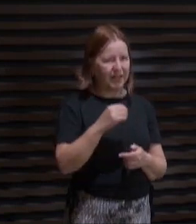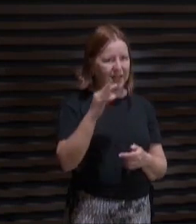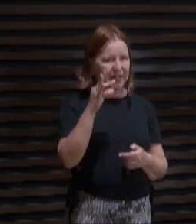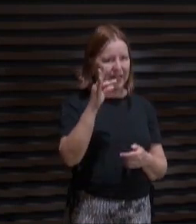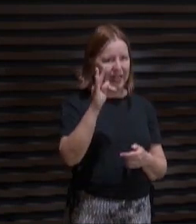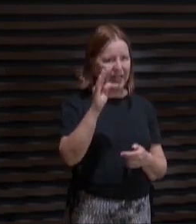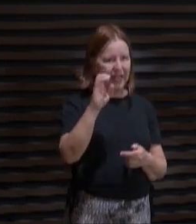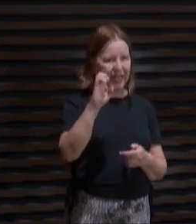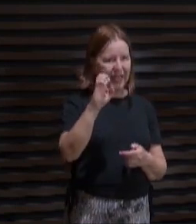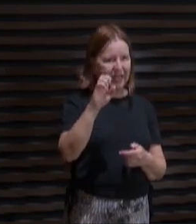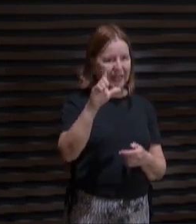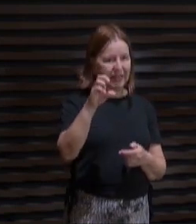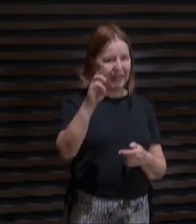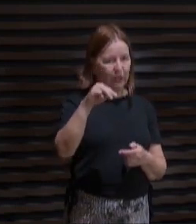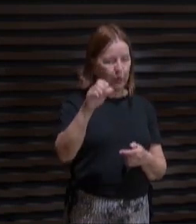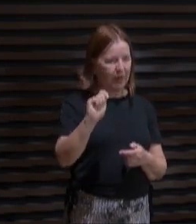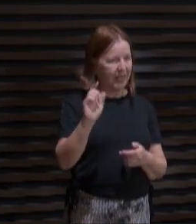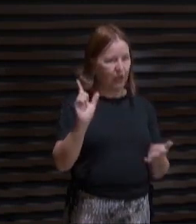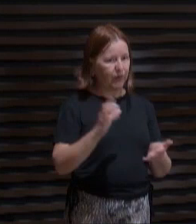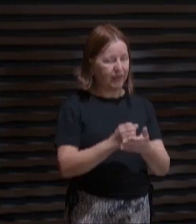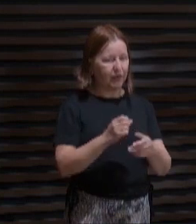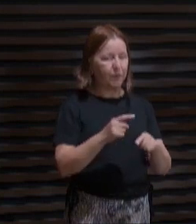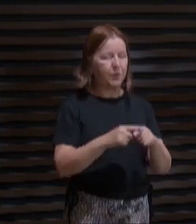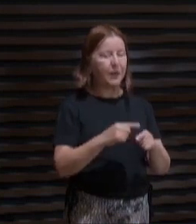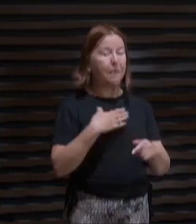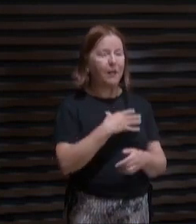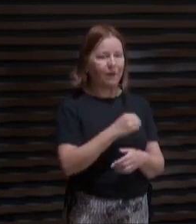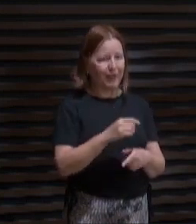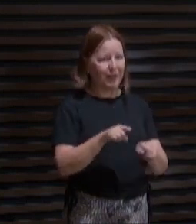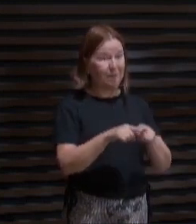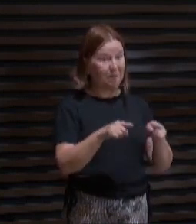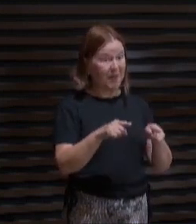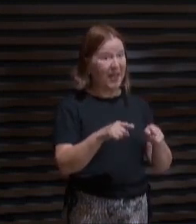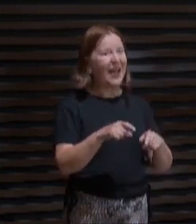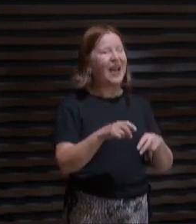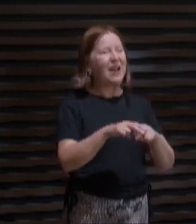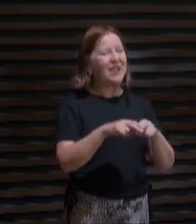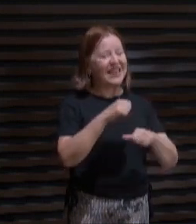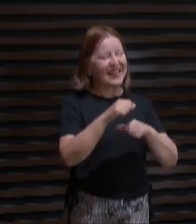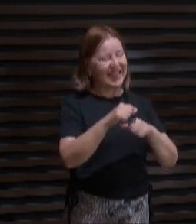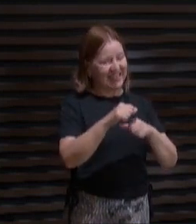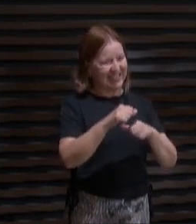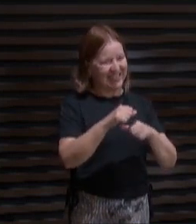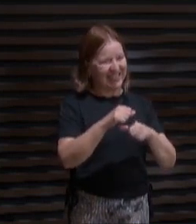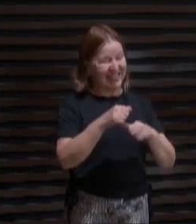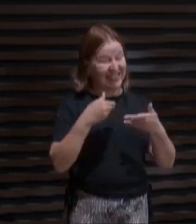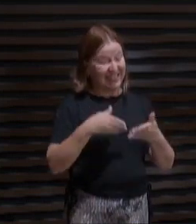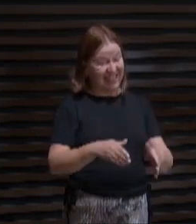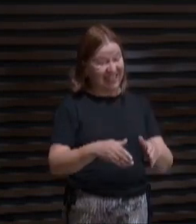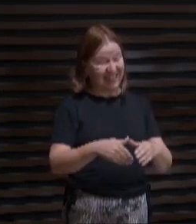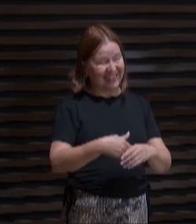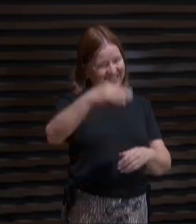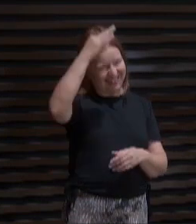não por ser minha filha, mas por ser gerada pelo Espírito Santo. Se não for assim, ela nunca vai se